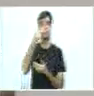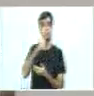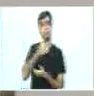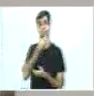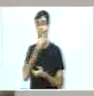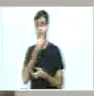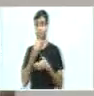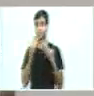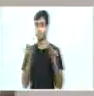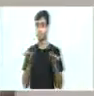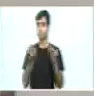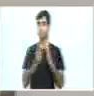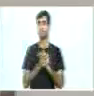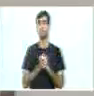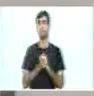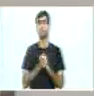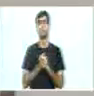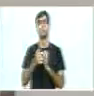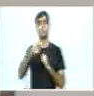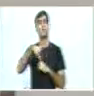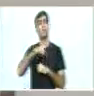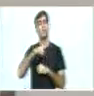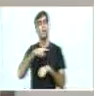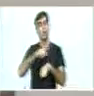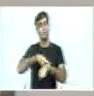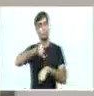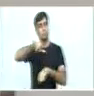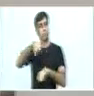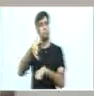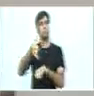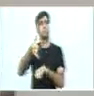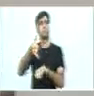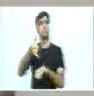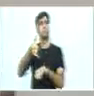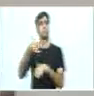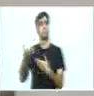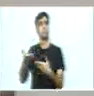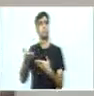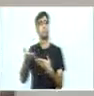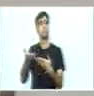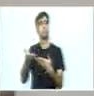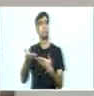gente tem a oportunidade de ver